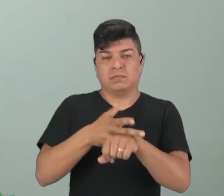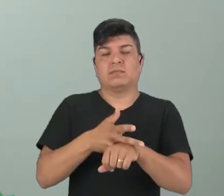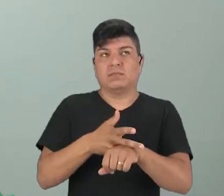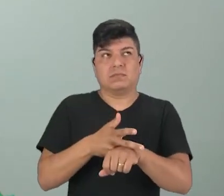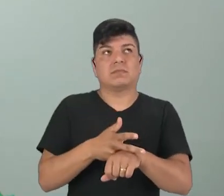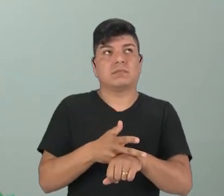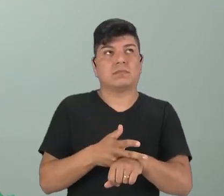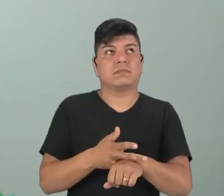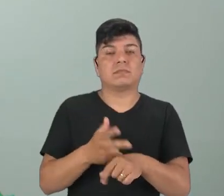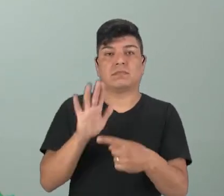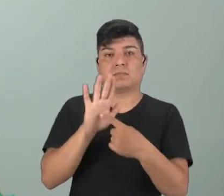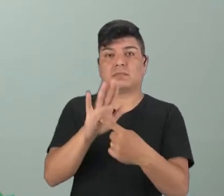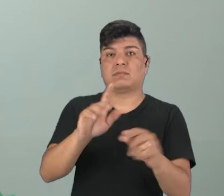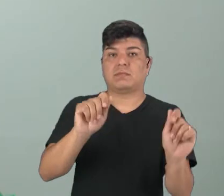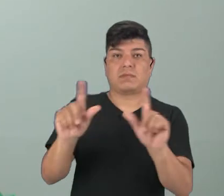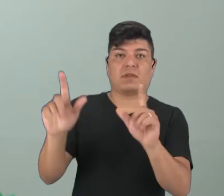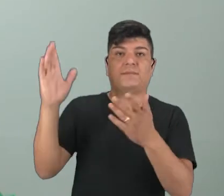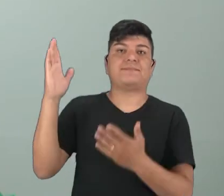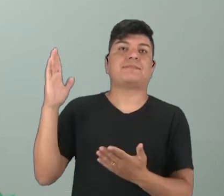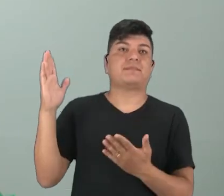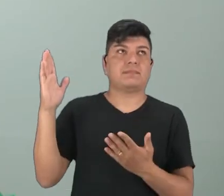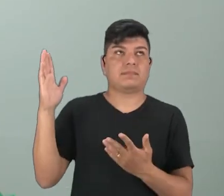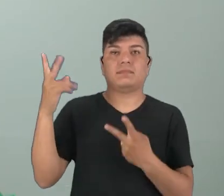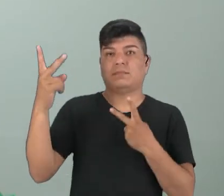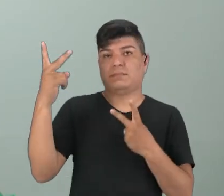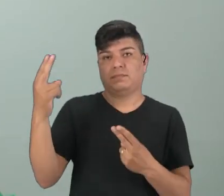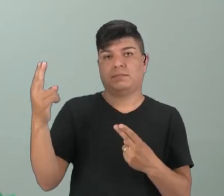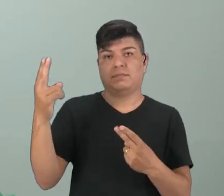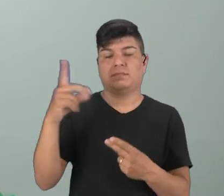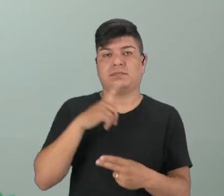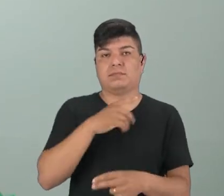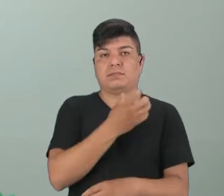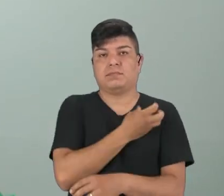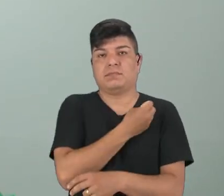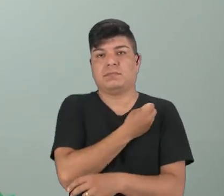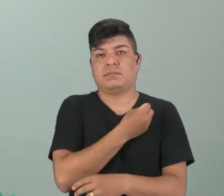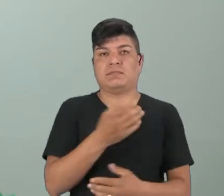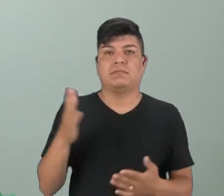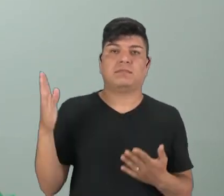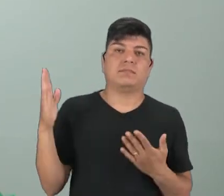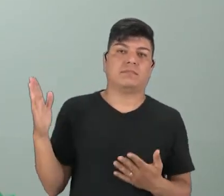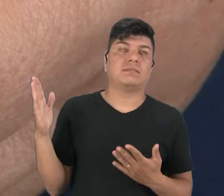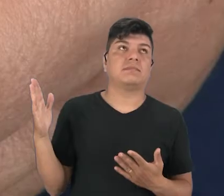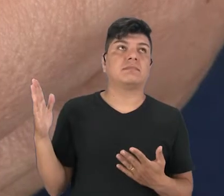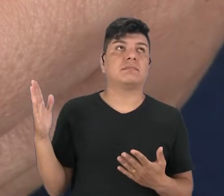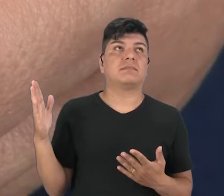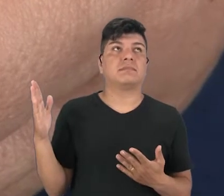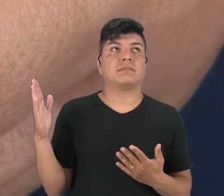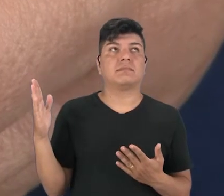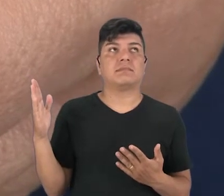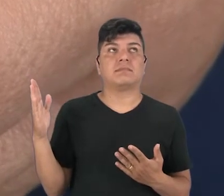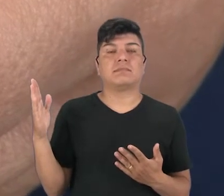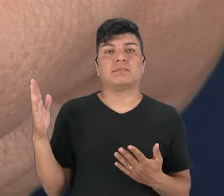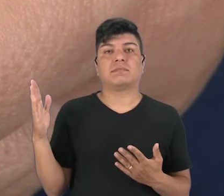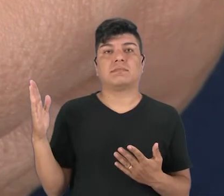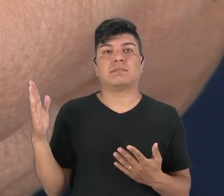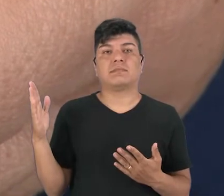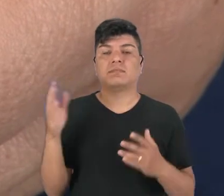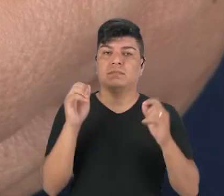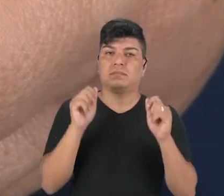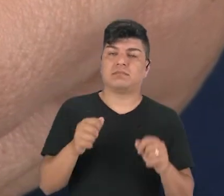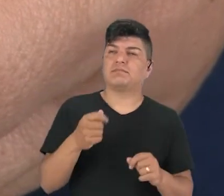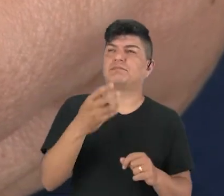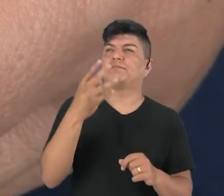né? Nós vimos esse aqui, ó, né? Esse que tem os números, né? Olha só, que a gente